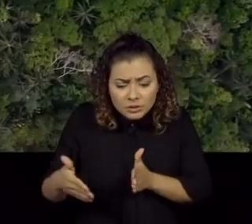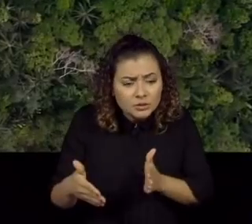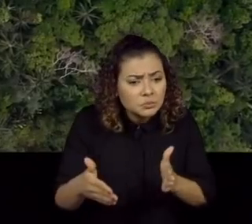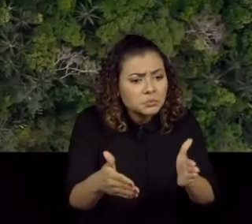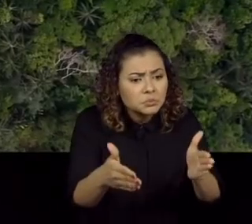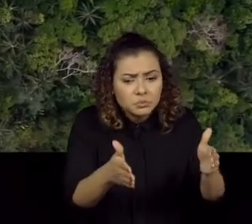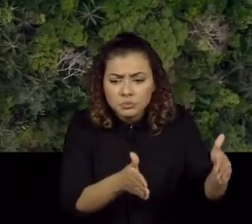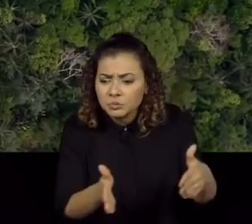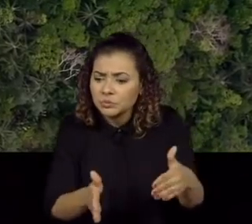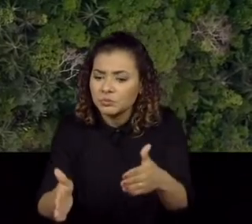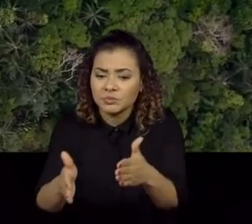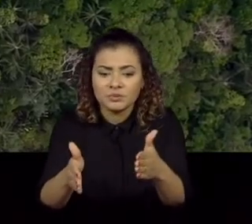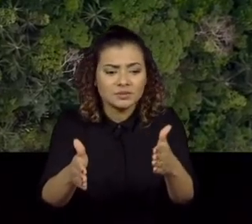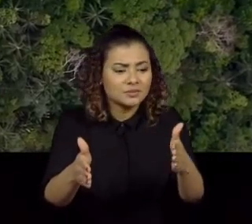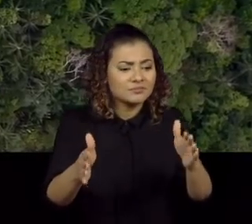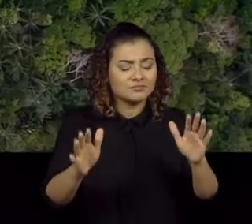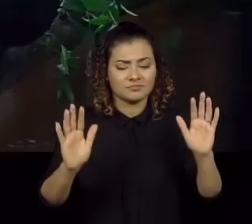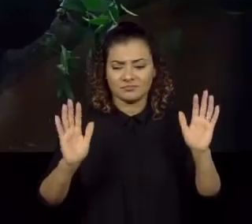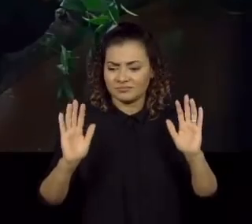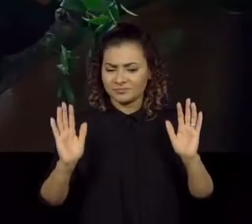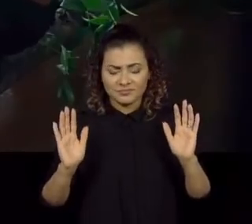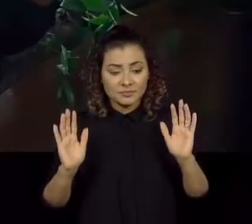Uri assim lo prokekuma.